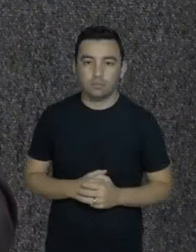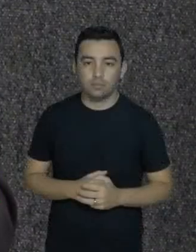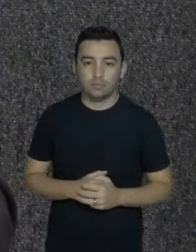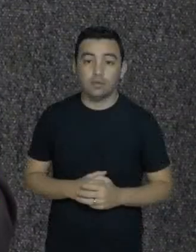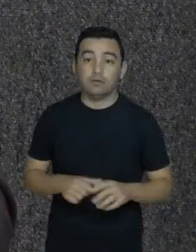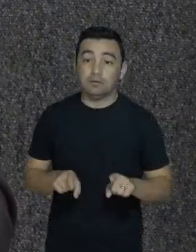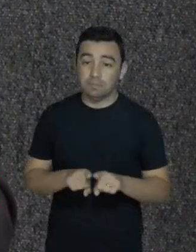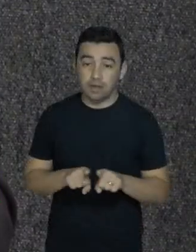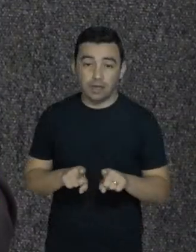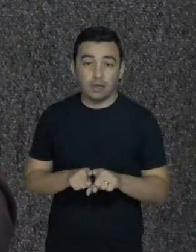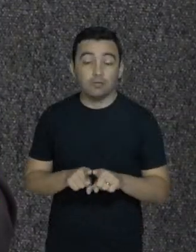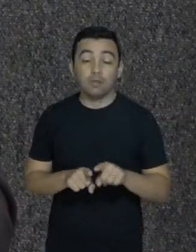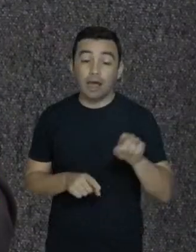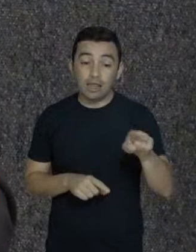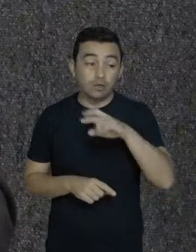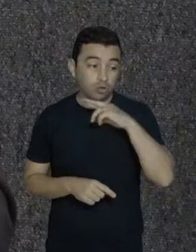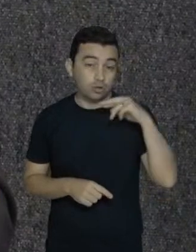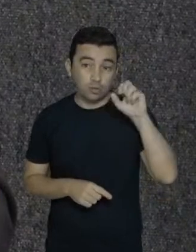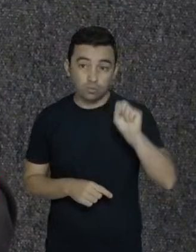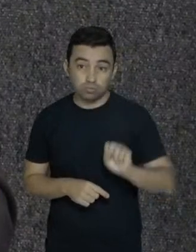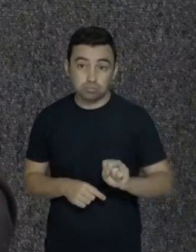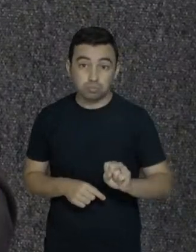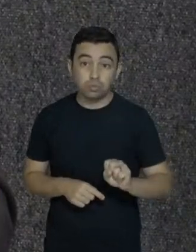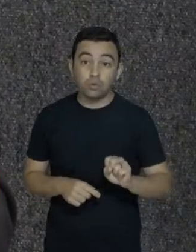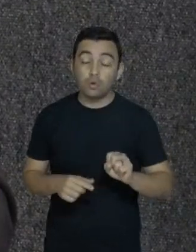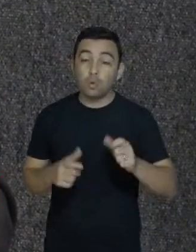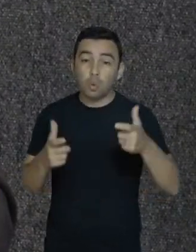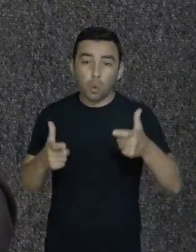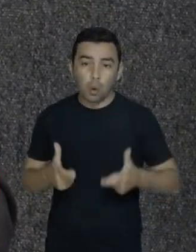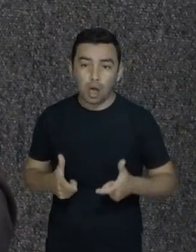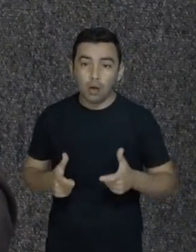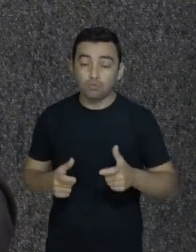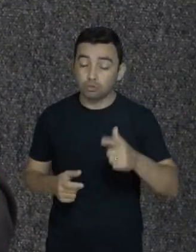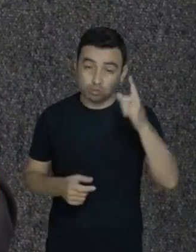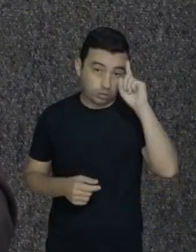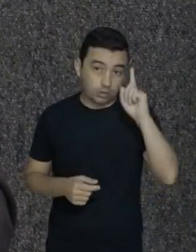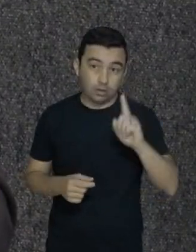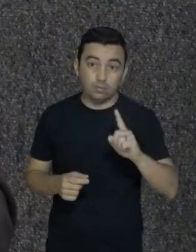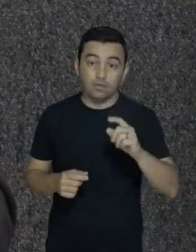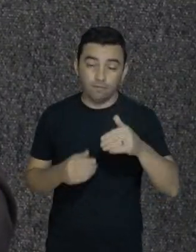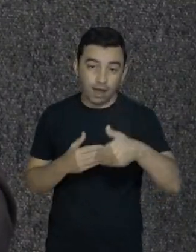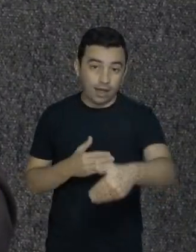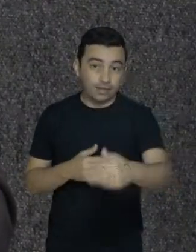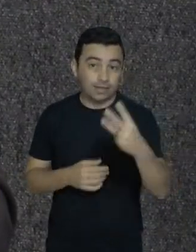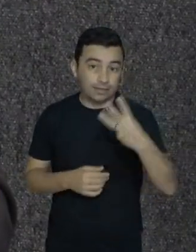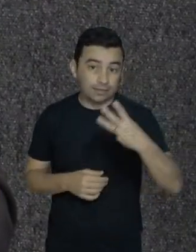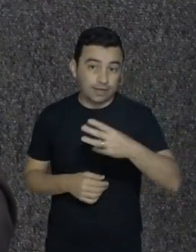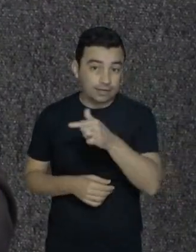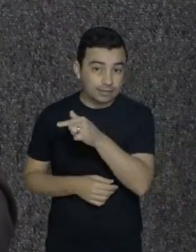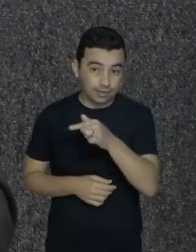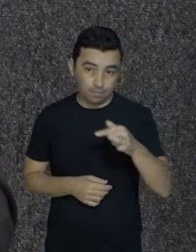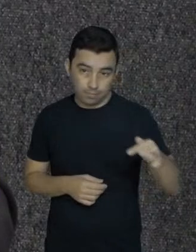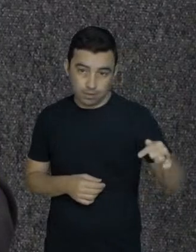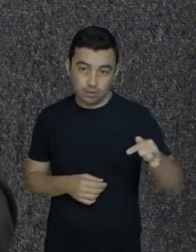e data ainda a definido provavelmente terceira semana de agosto de 2023